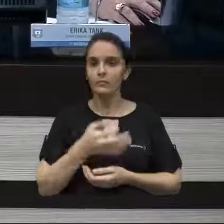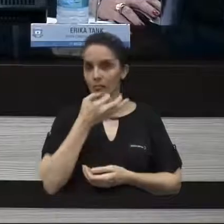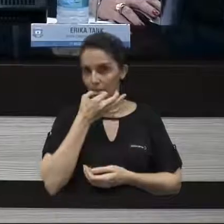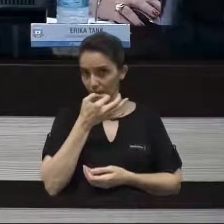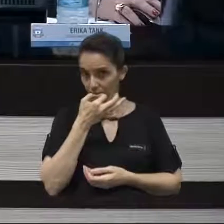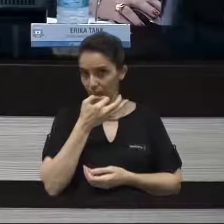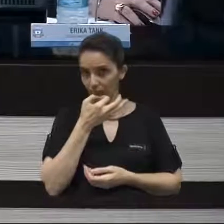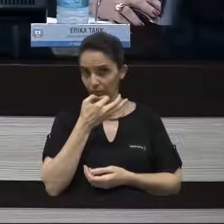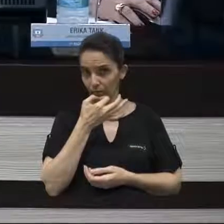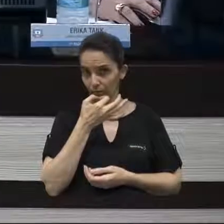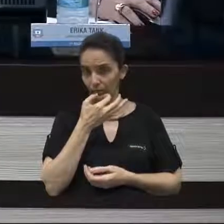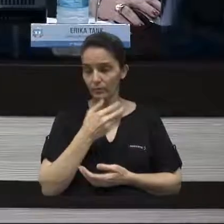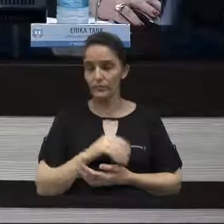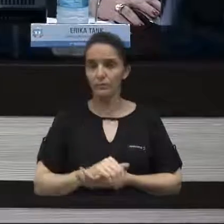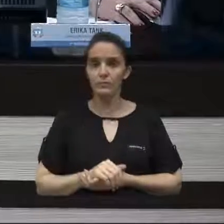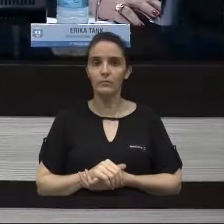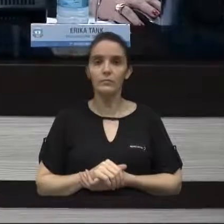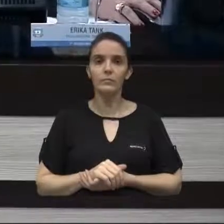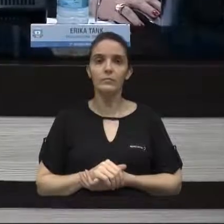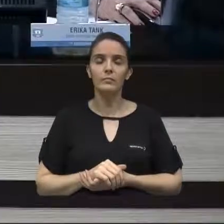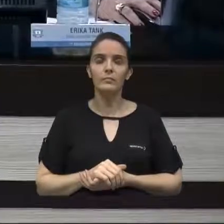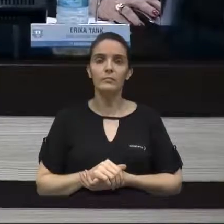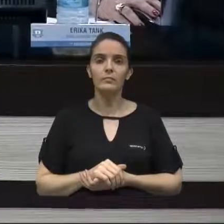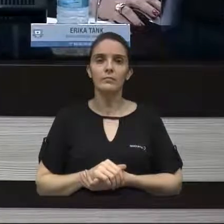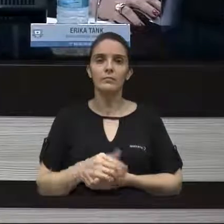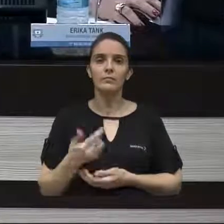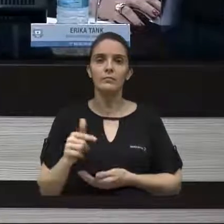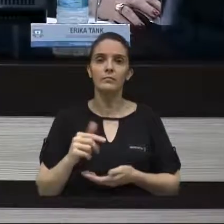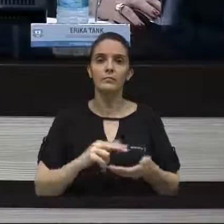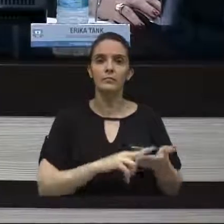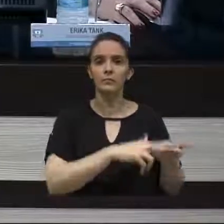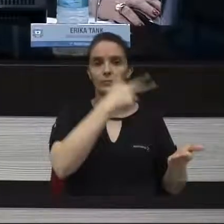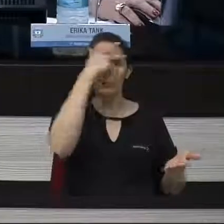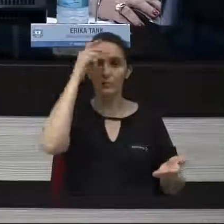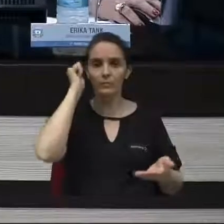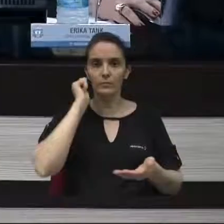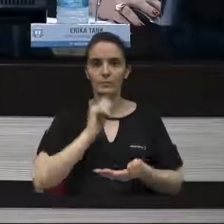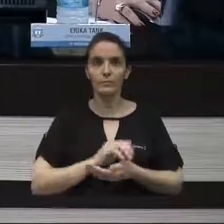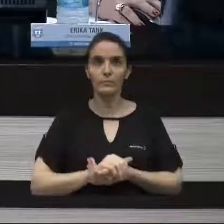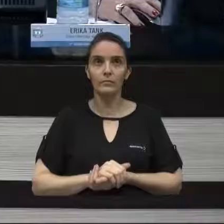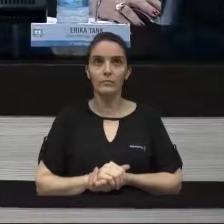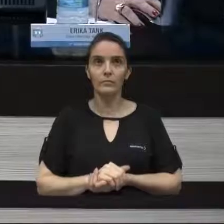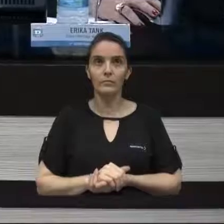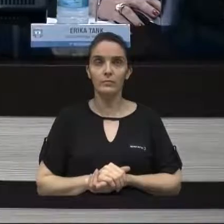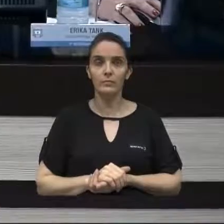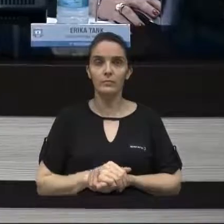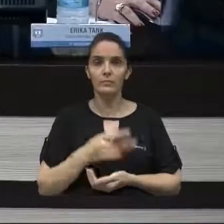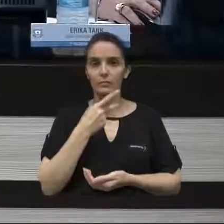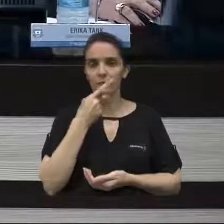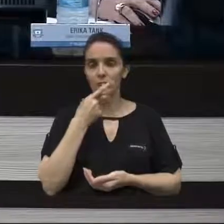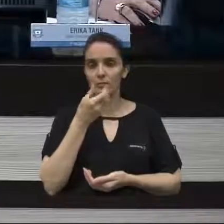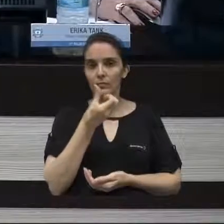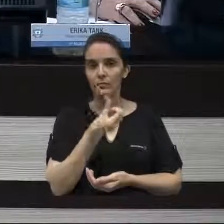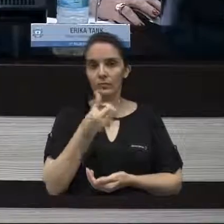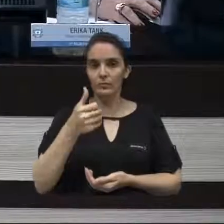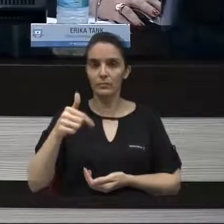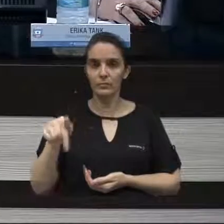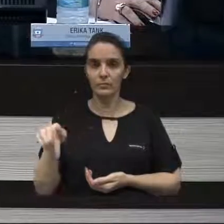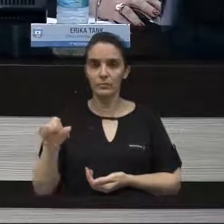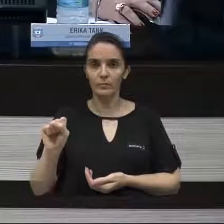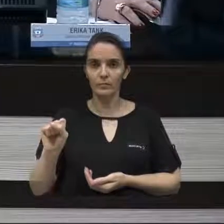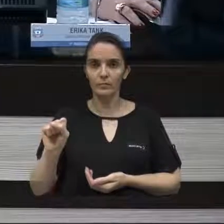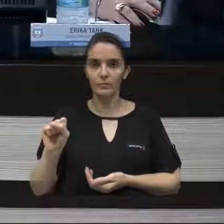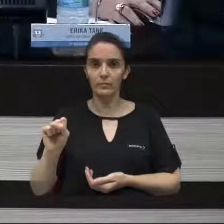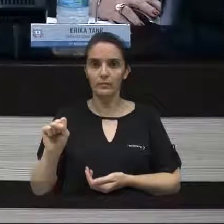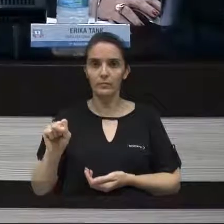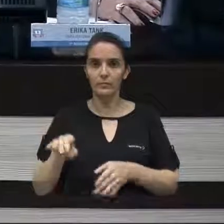deseja discutir o requerimento? Não havendo ao Executivo e colocando que o requerimento 678 também